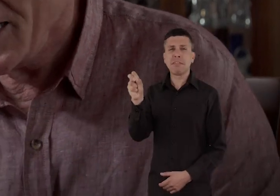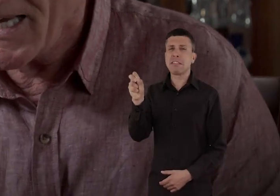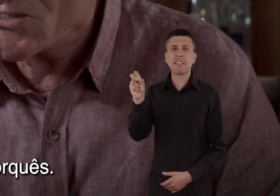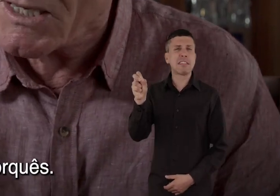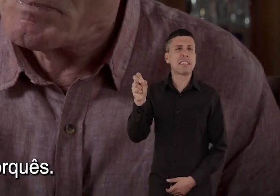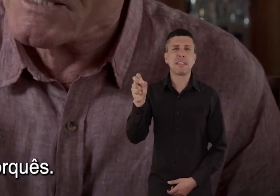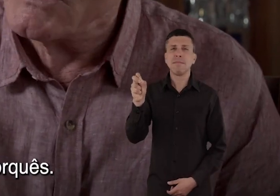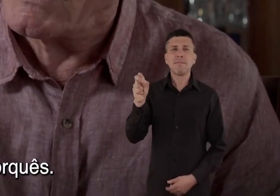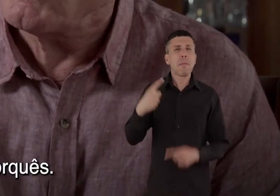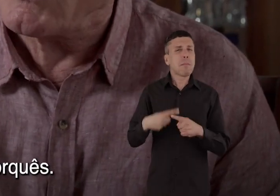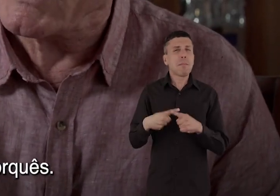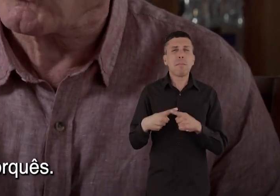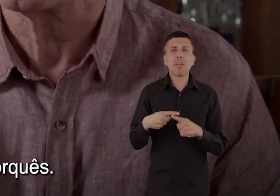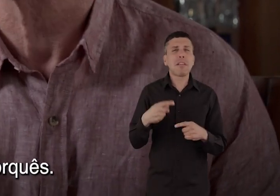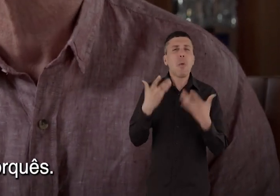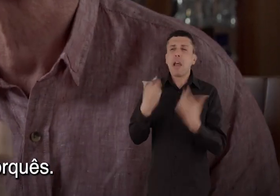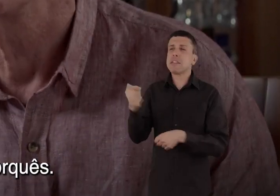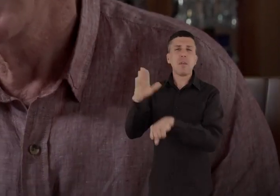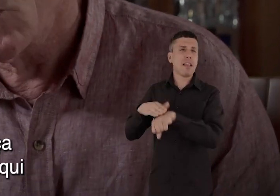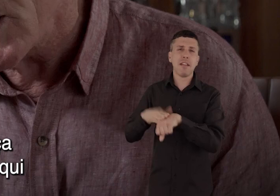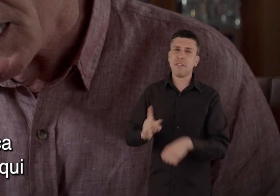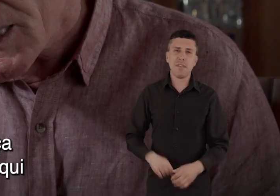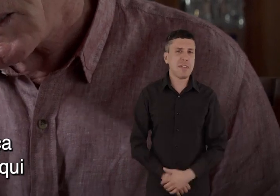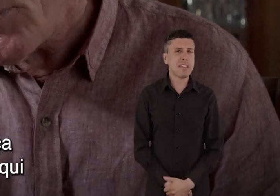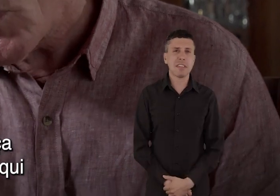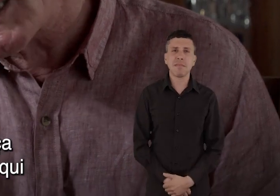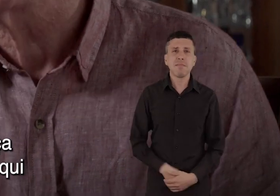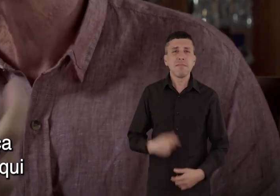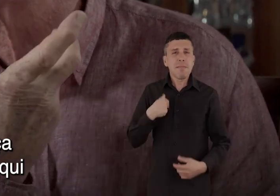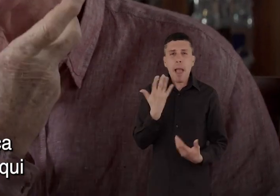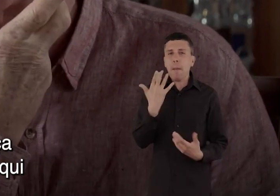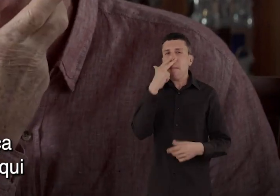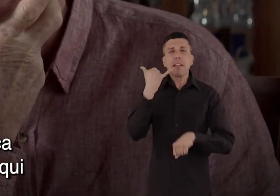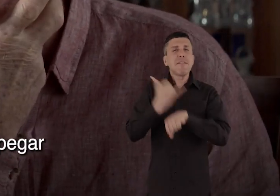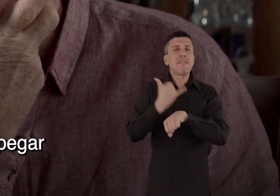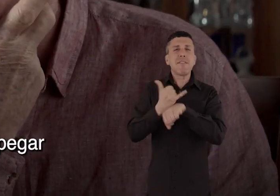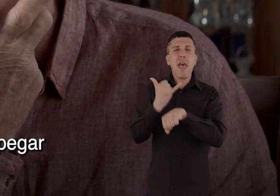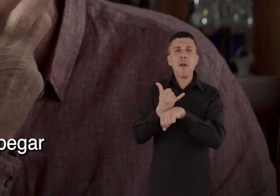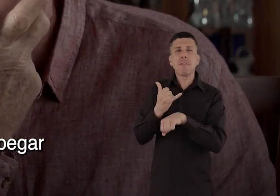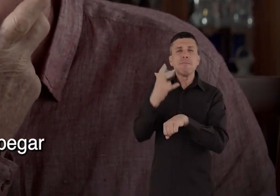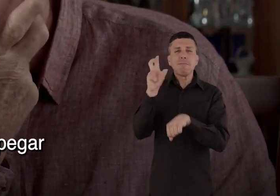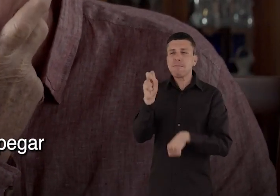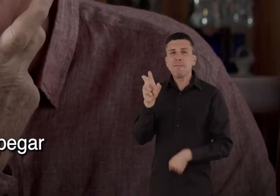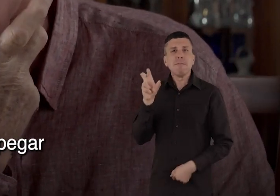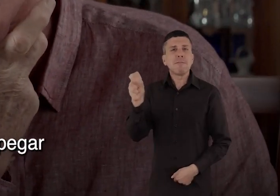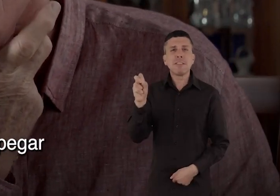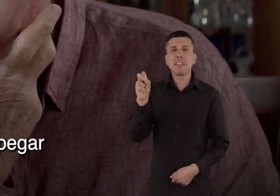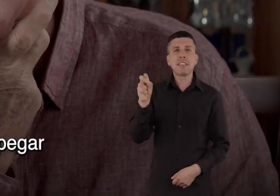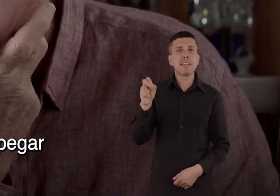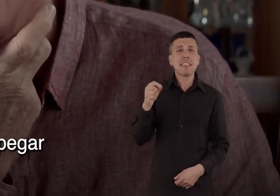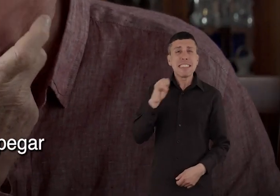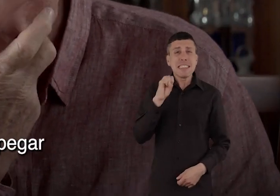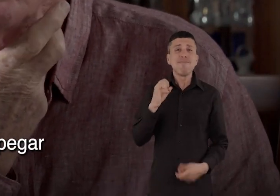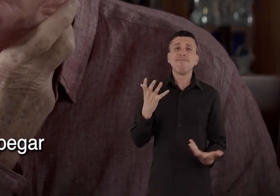enxergava. Isso aqui parecia uma torquez. Eu sentia tanta força nesses dois dedos aqui que se eu chegasse a